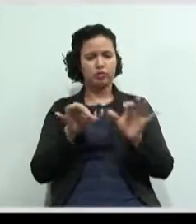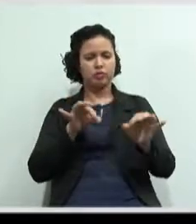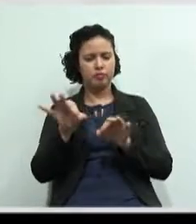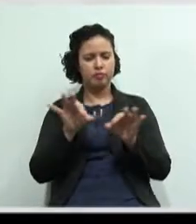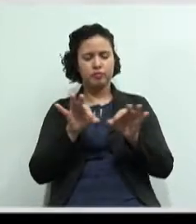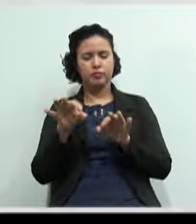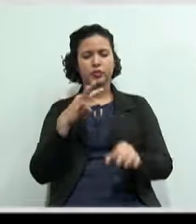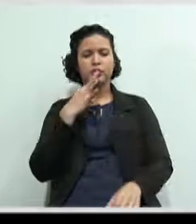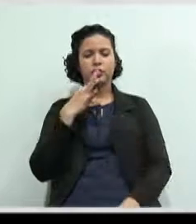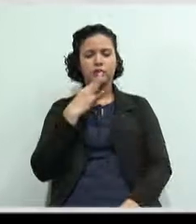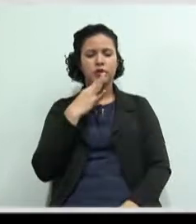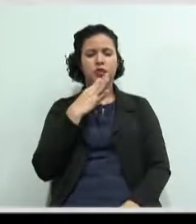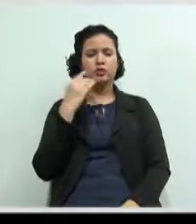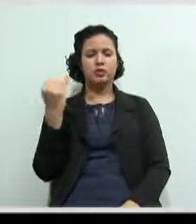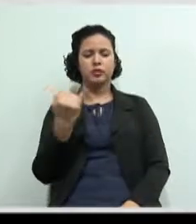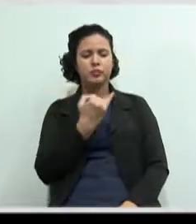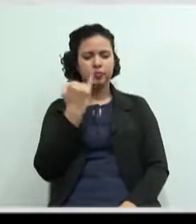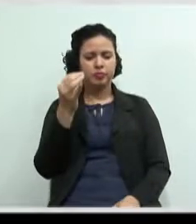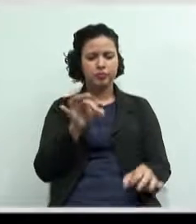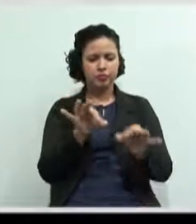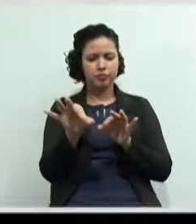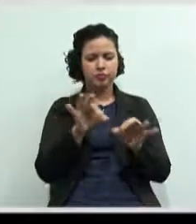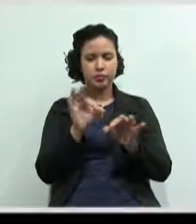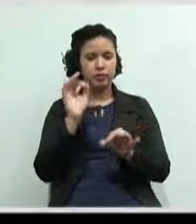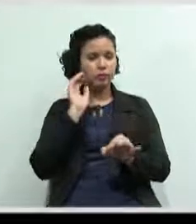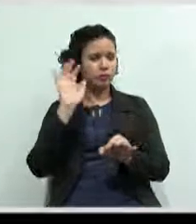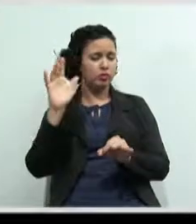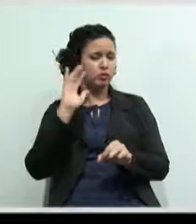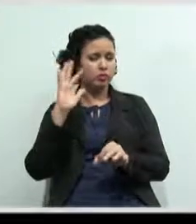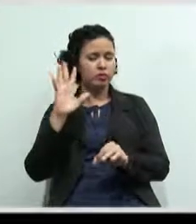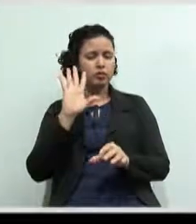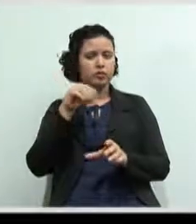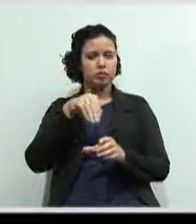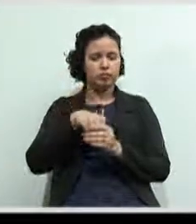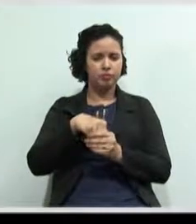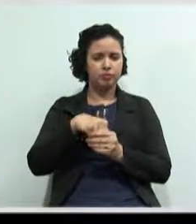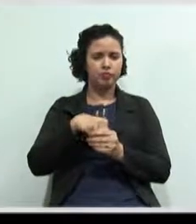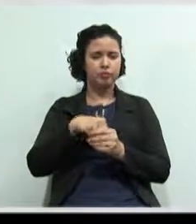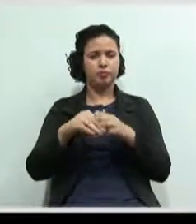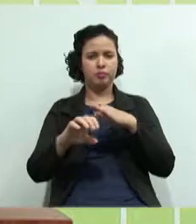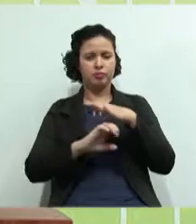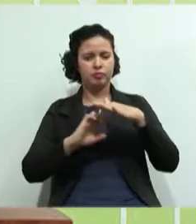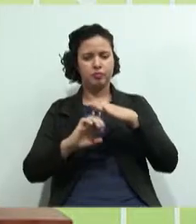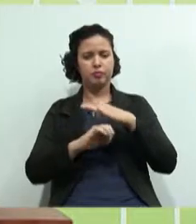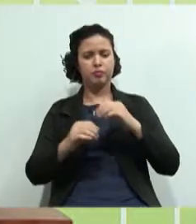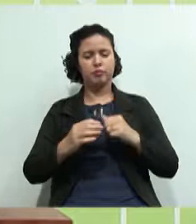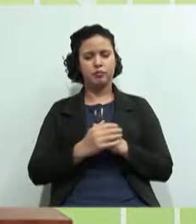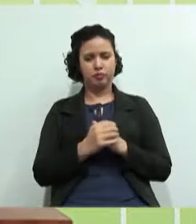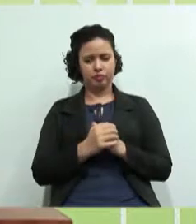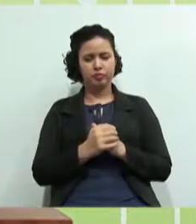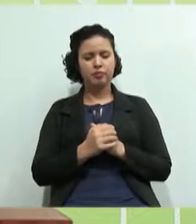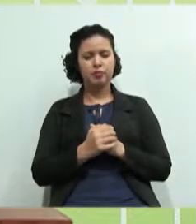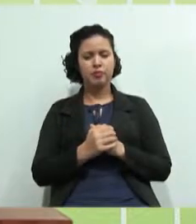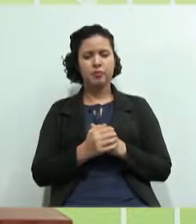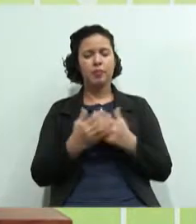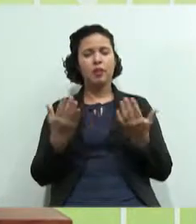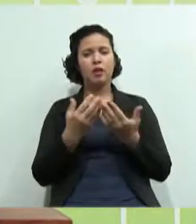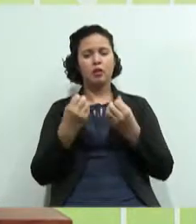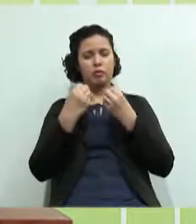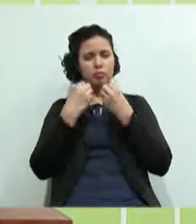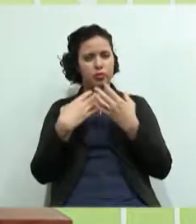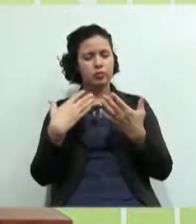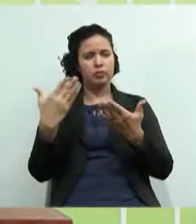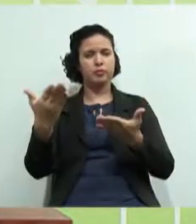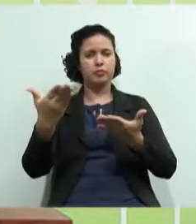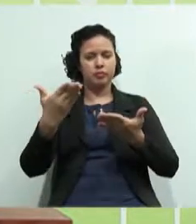reconhecer a importância do planejamento e a filosofia nas organizações. Volta aqui para mim novamente que eu quero te dar umas boas-vindas mais